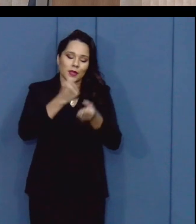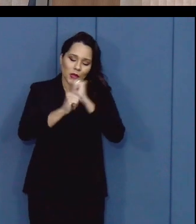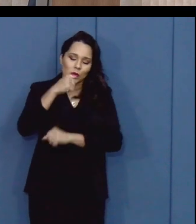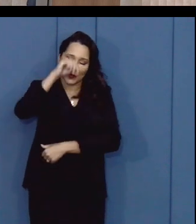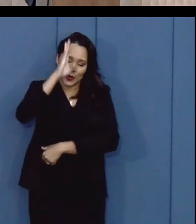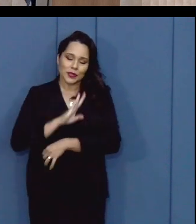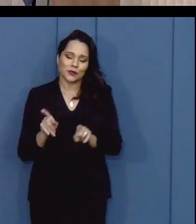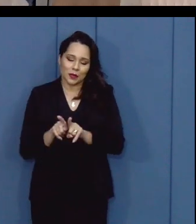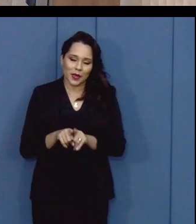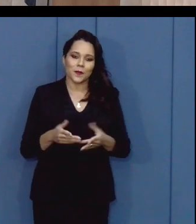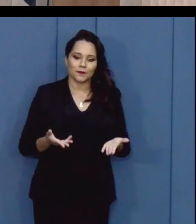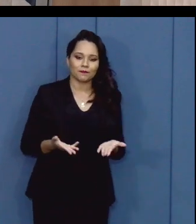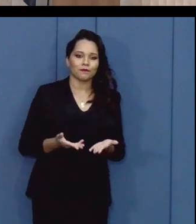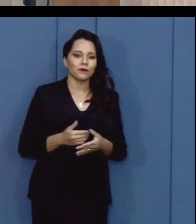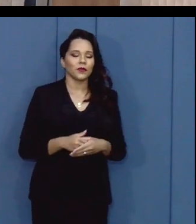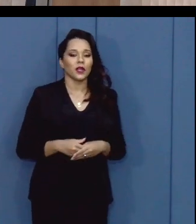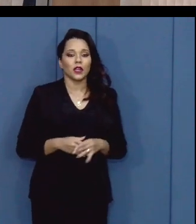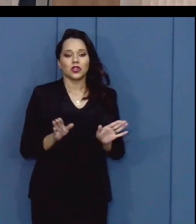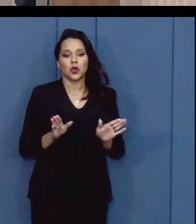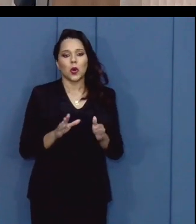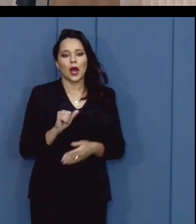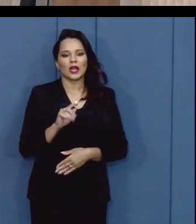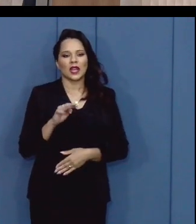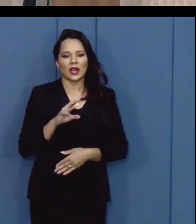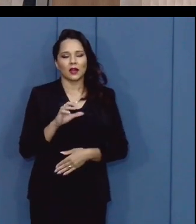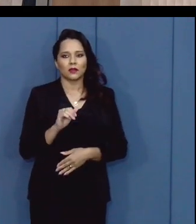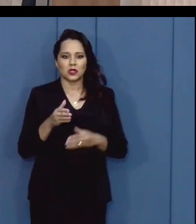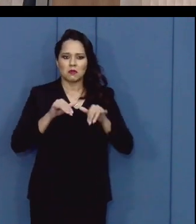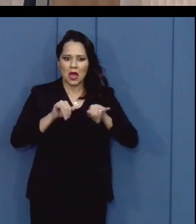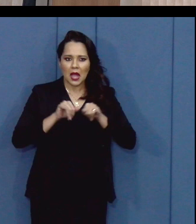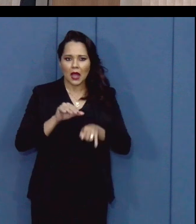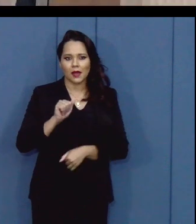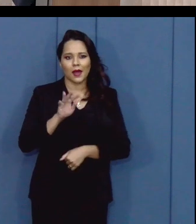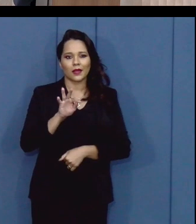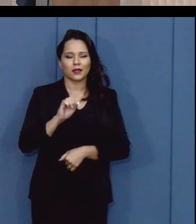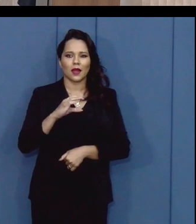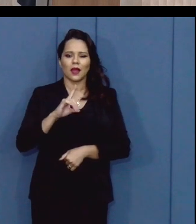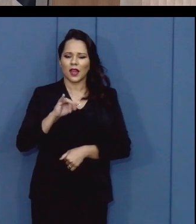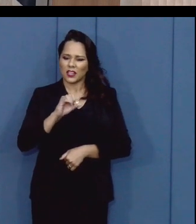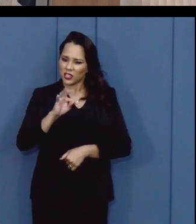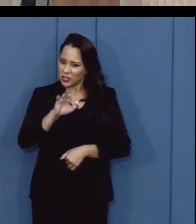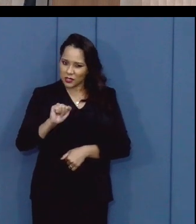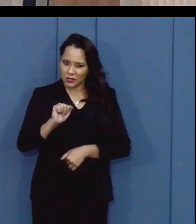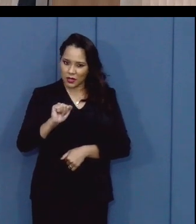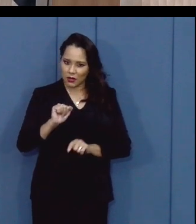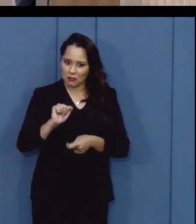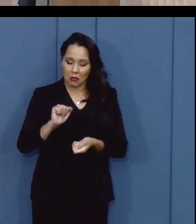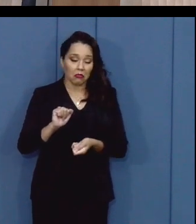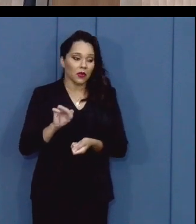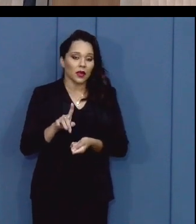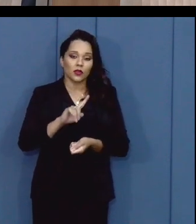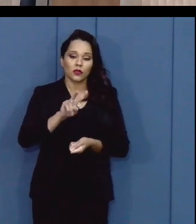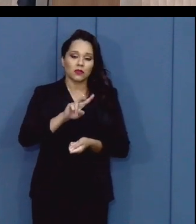também. Enfim, nos nossos atacadistas, nos nossos varejistas, a gente pode aplicar sistemas aí que são